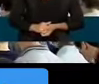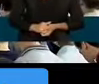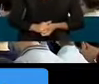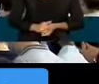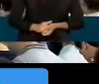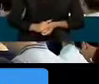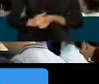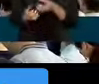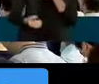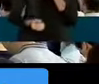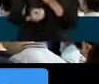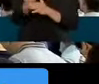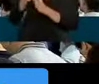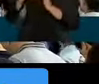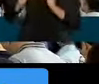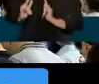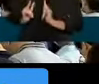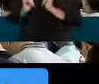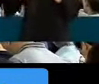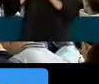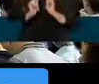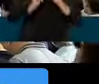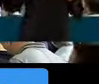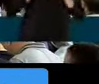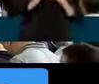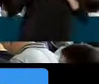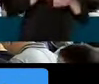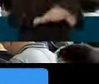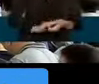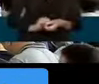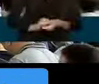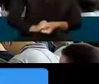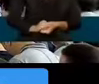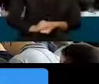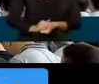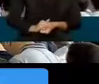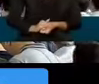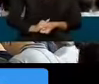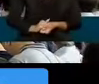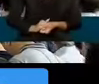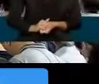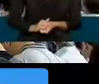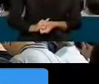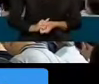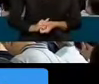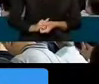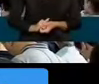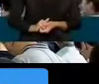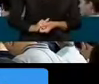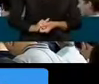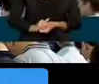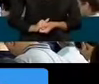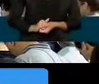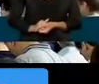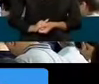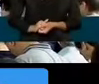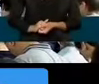nasceu esse conjunto. E eu nunca... E olha...